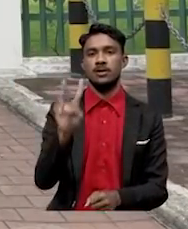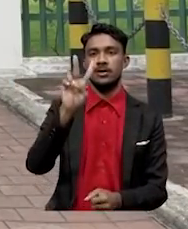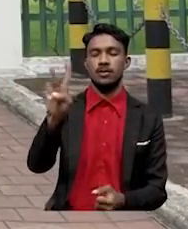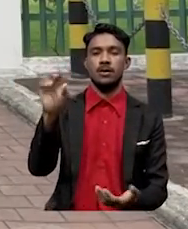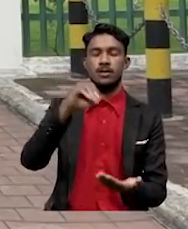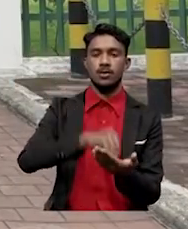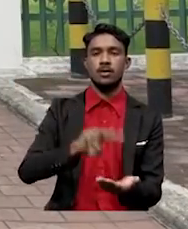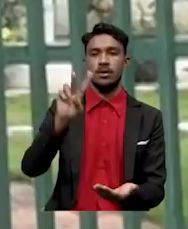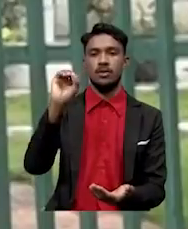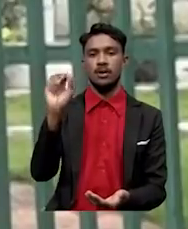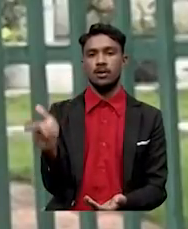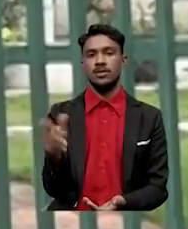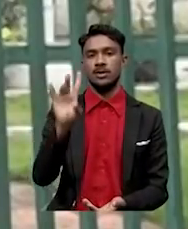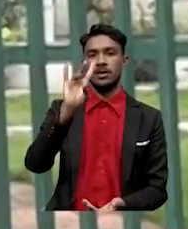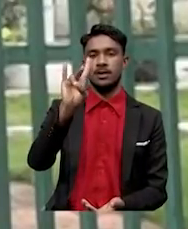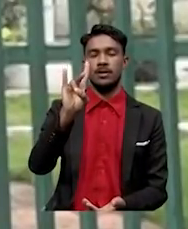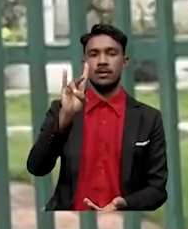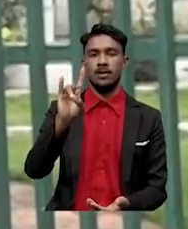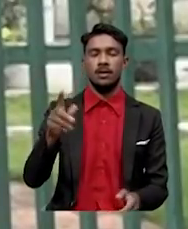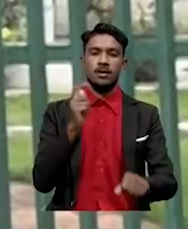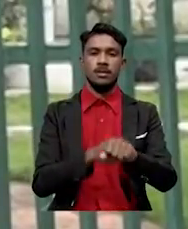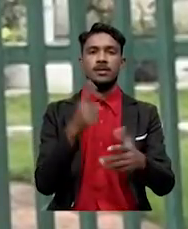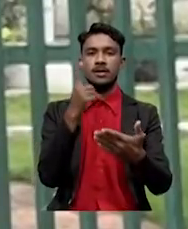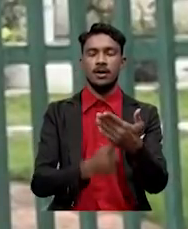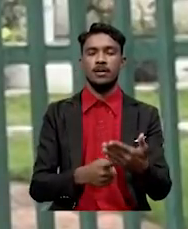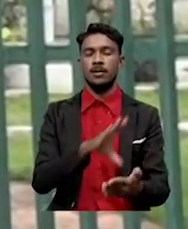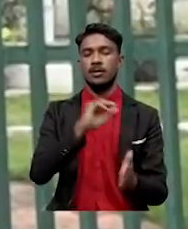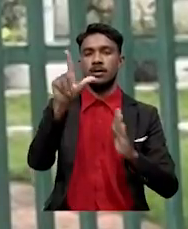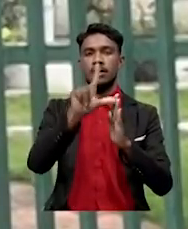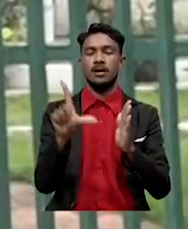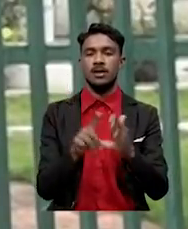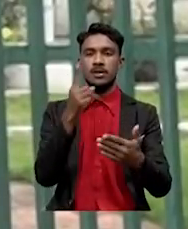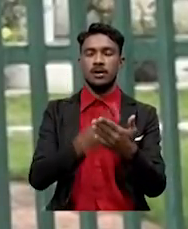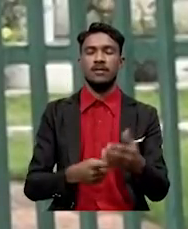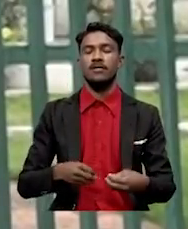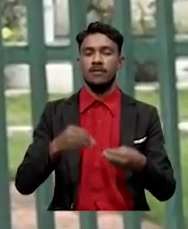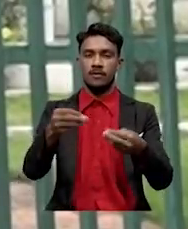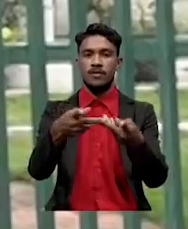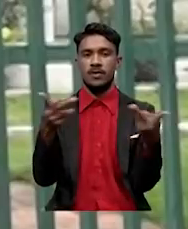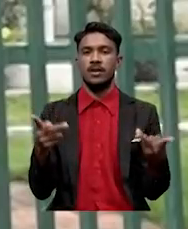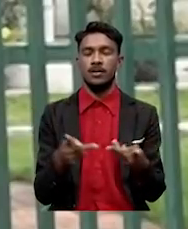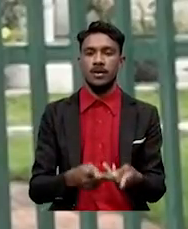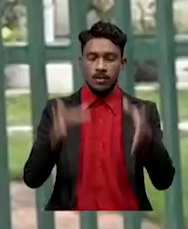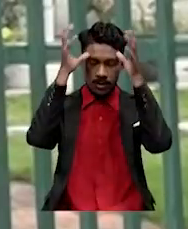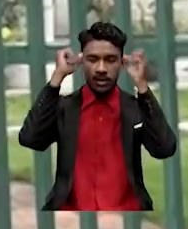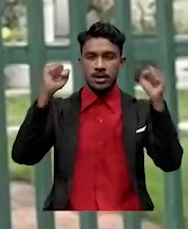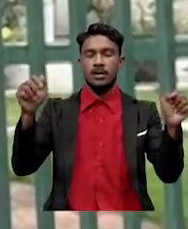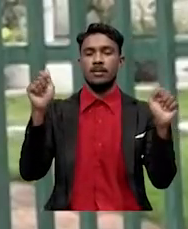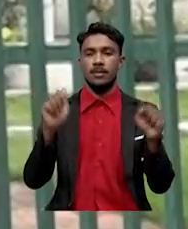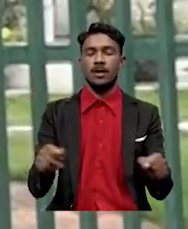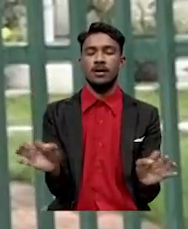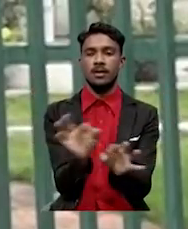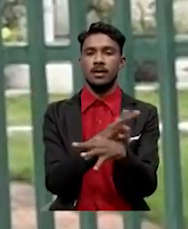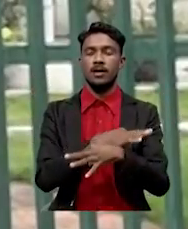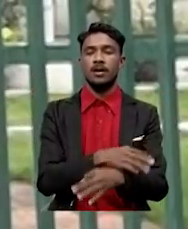ronulu resing itu. Kondisau saida nole saida mak fofati mbak presidente republika atu dissolve